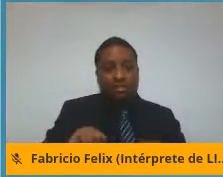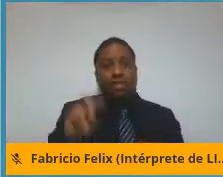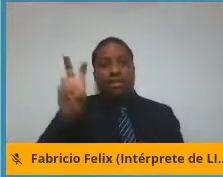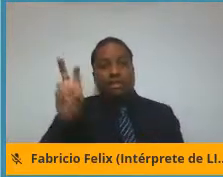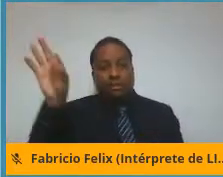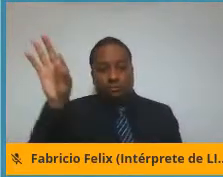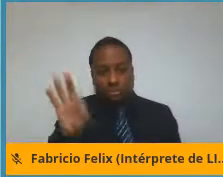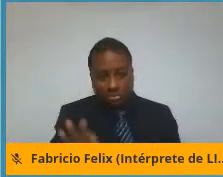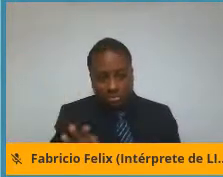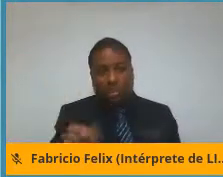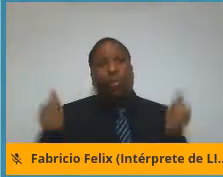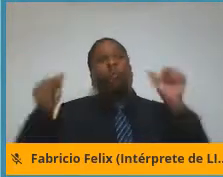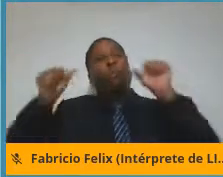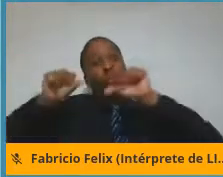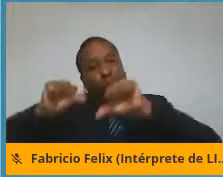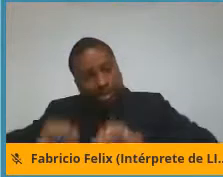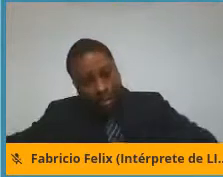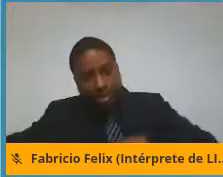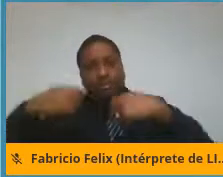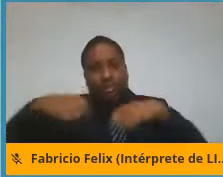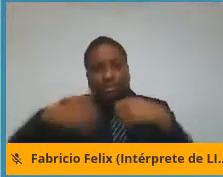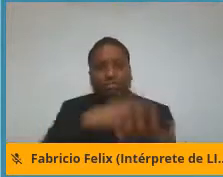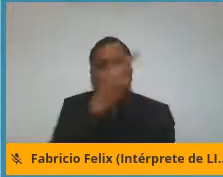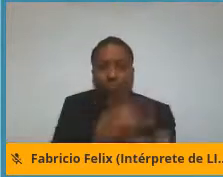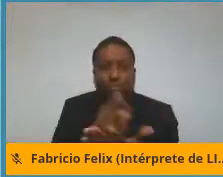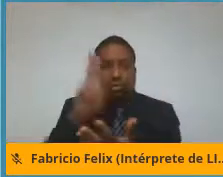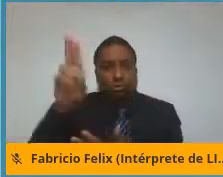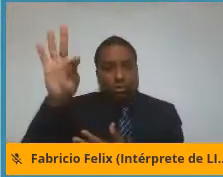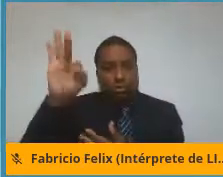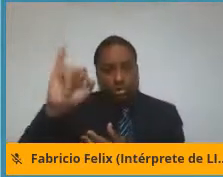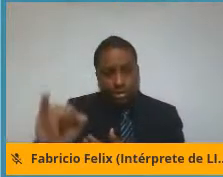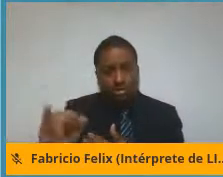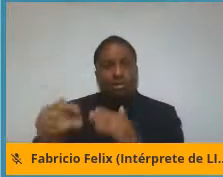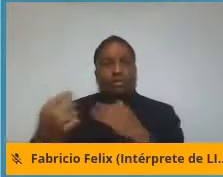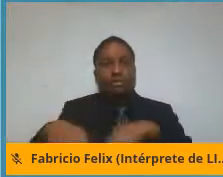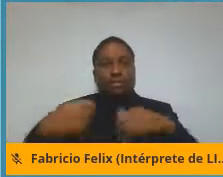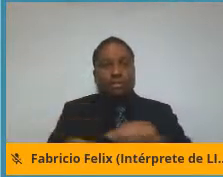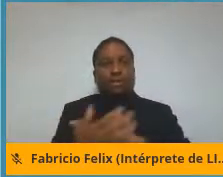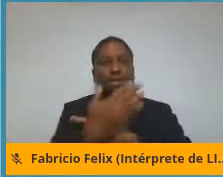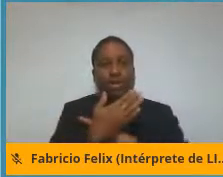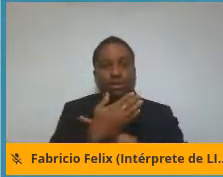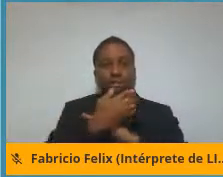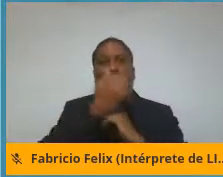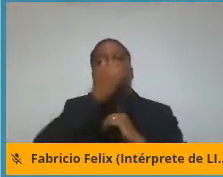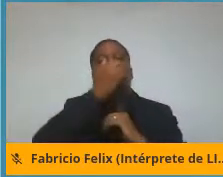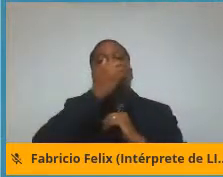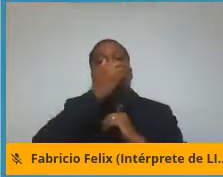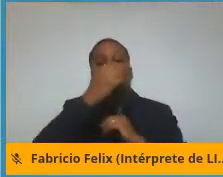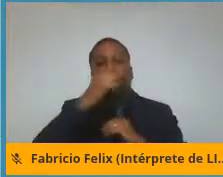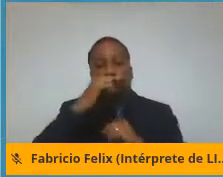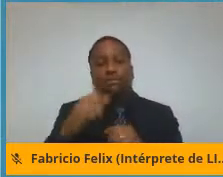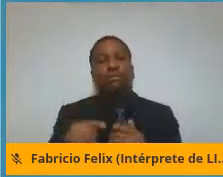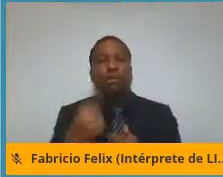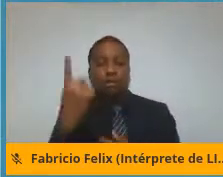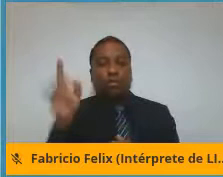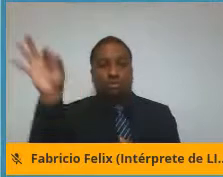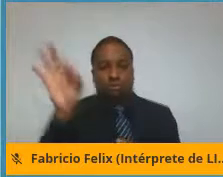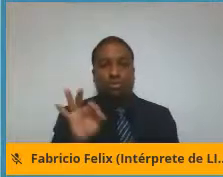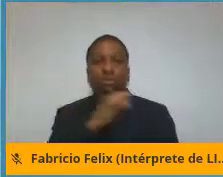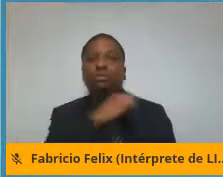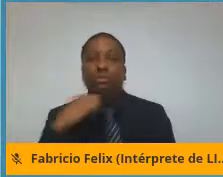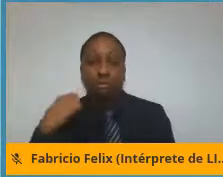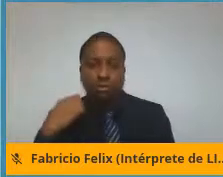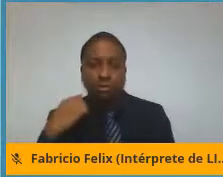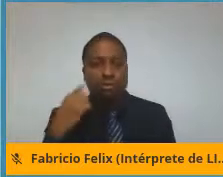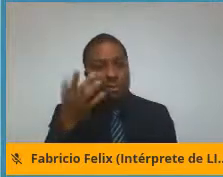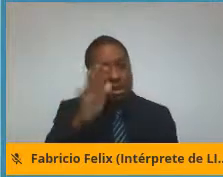precisar de internação em UTI, portanto, vão precisar de auxílio respiratório, e 1% vai morrer por causa de Covid. A conta é mais ou